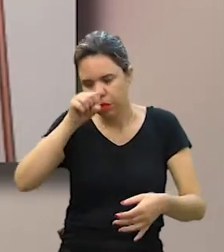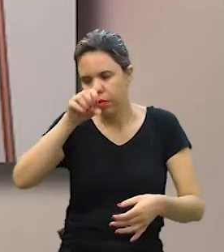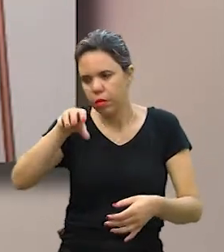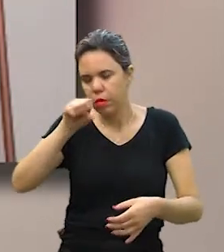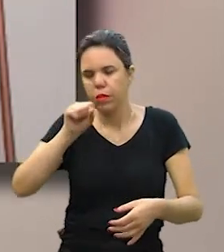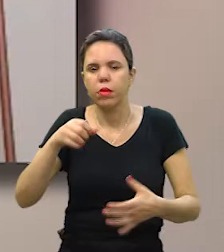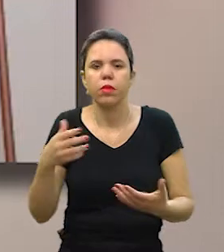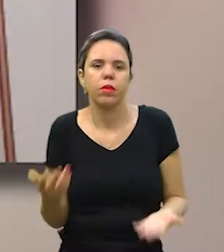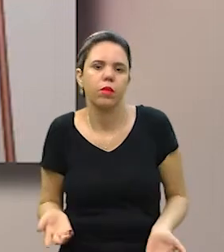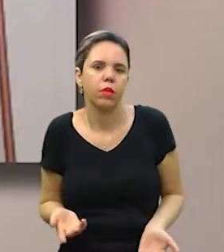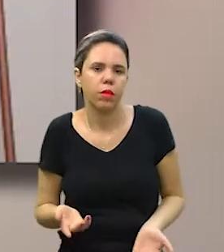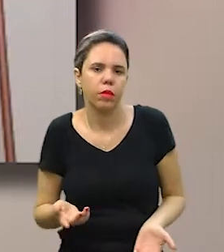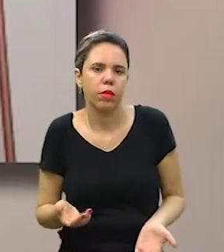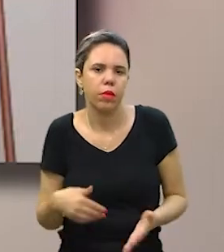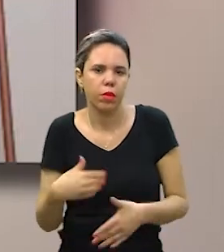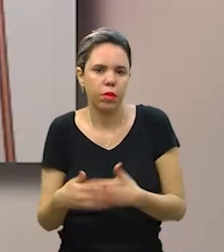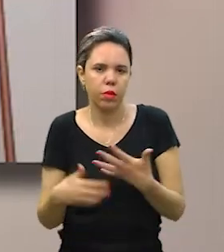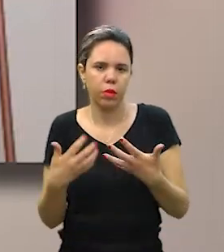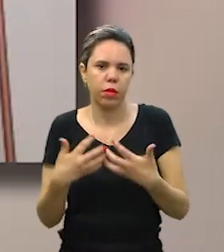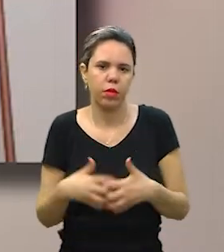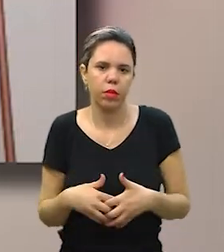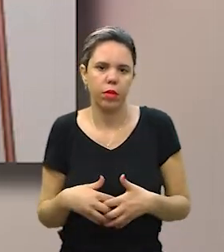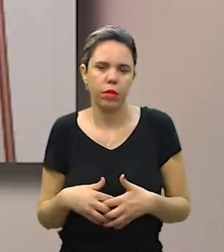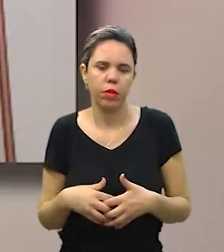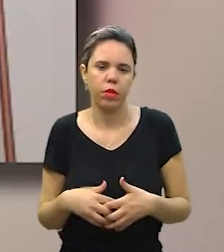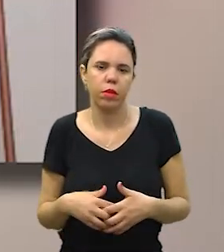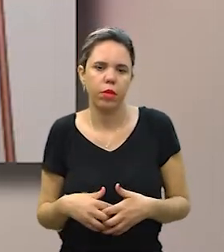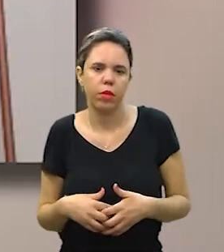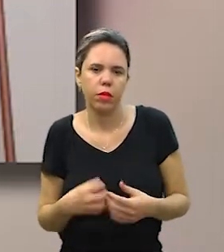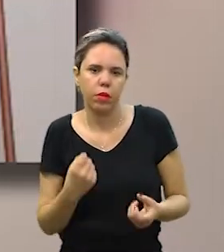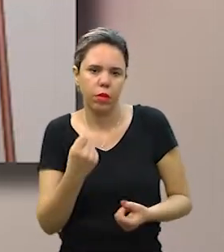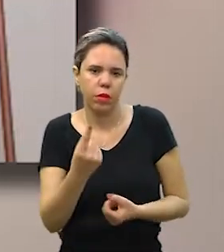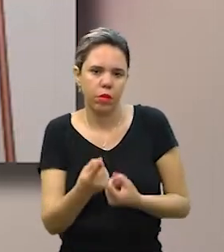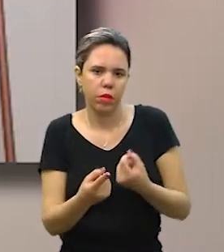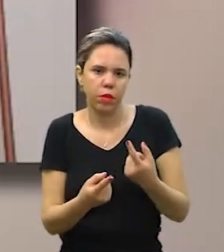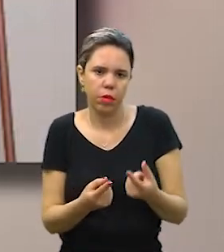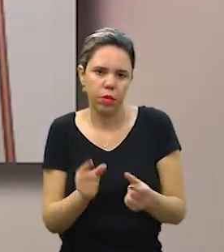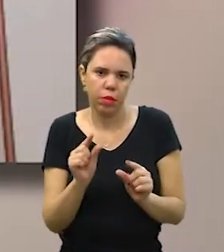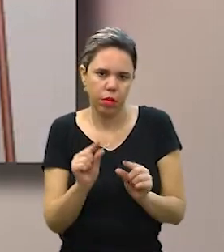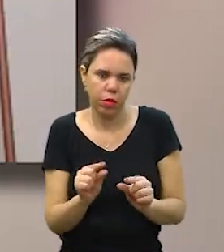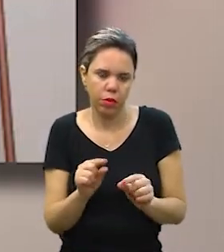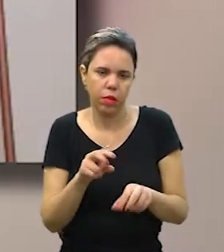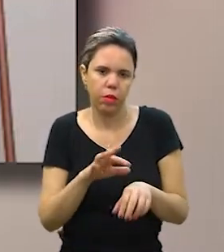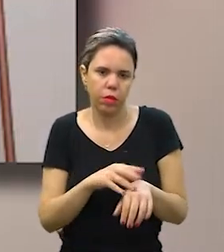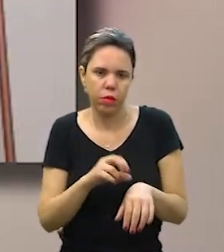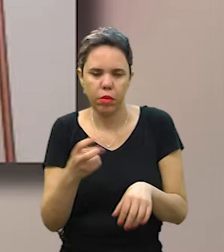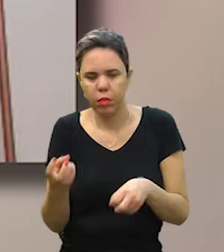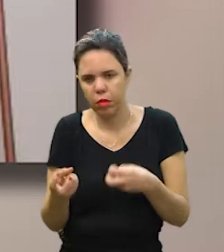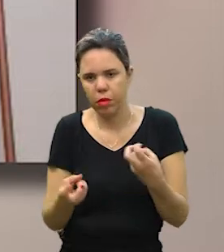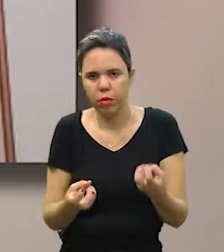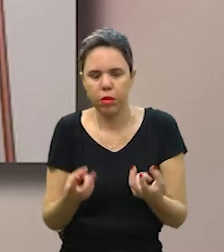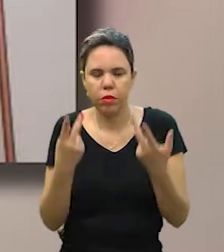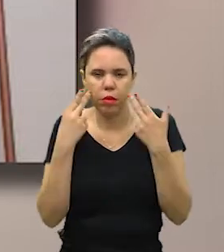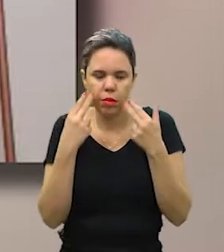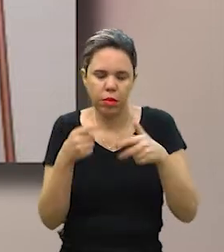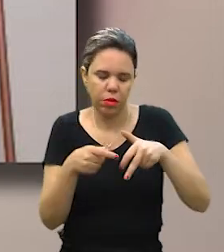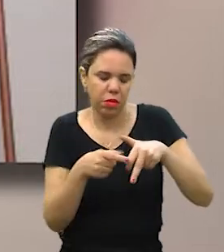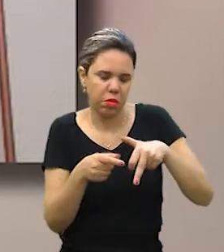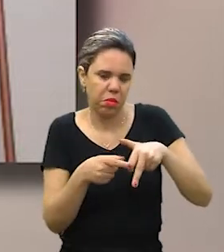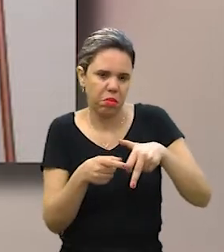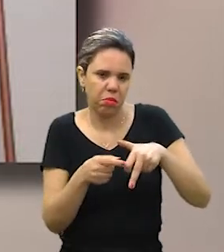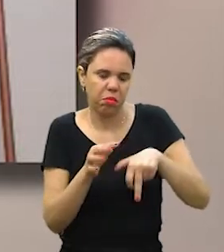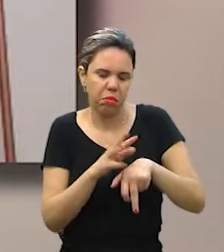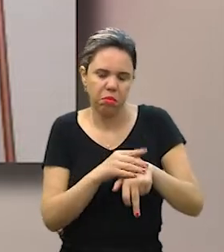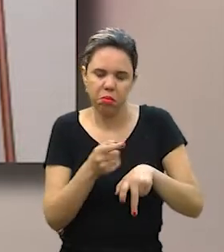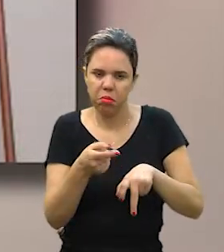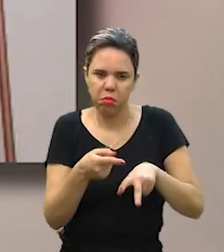respirar o ar puro. E isso, consequentemente, leva a alguns pequenos acidentes às vezes. Então, ralou um joelho ou